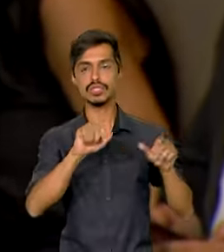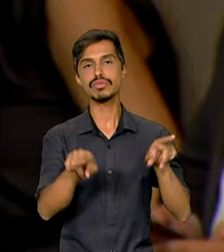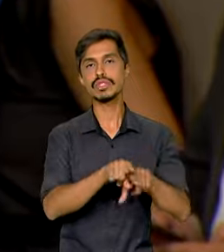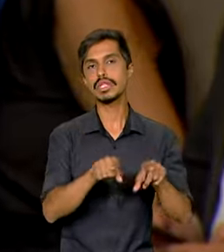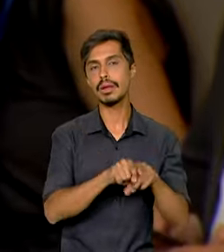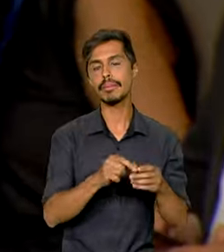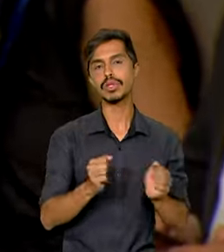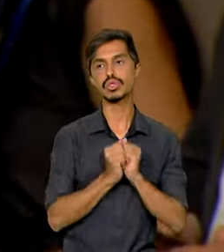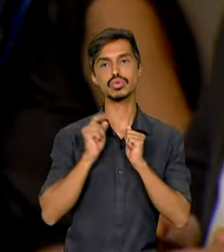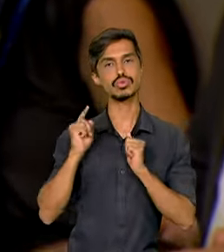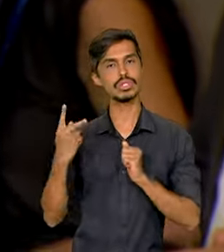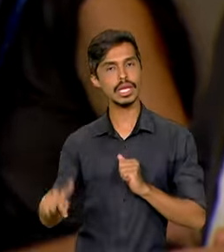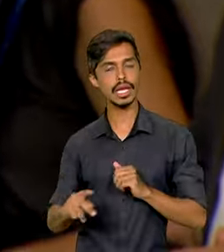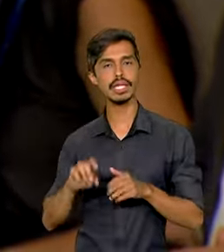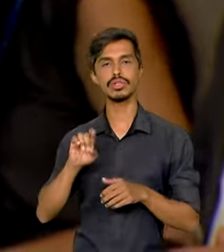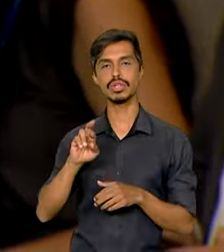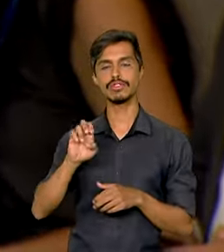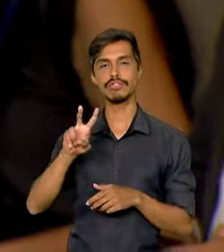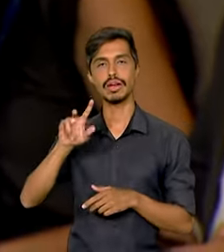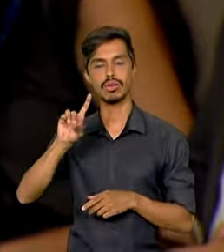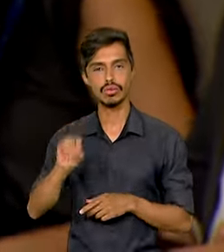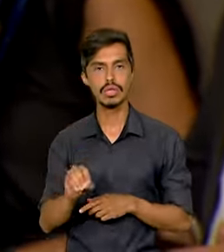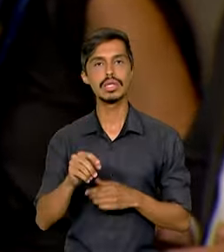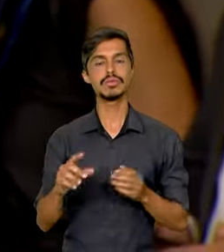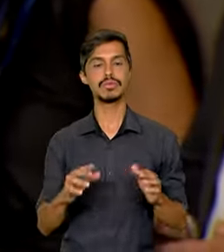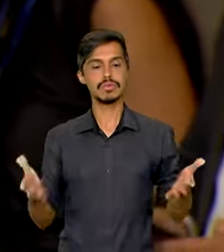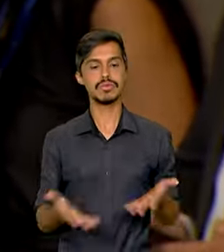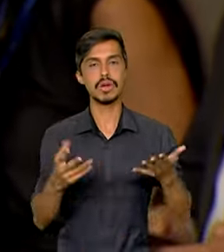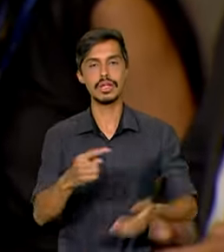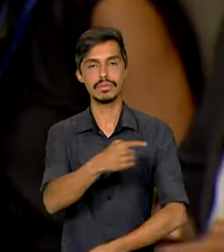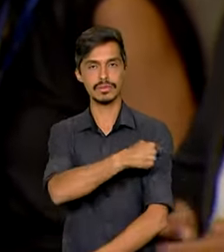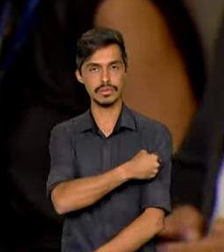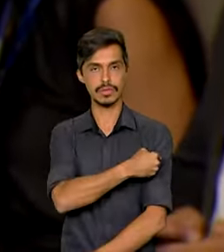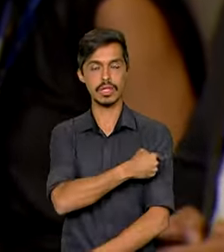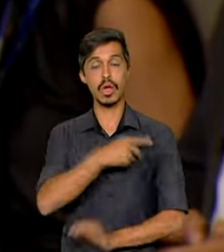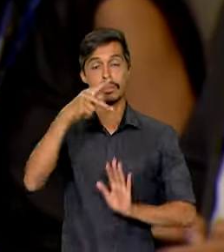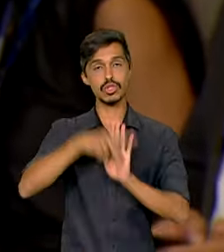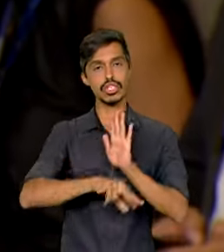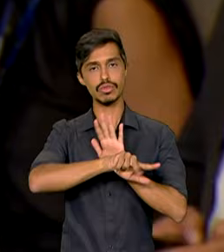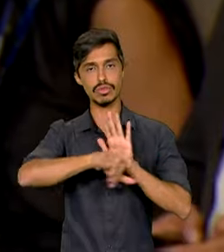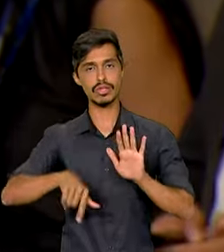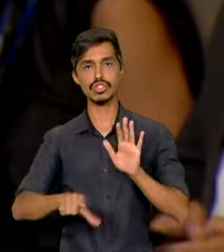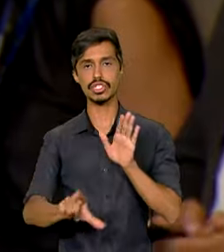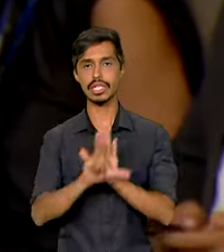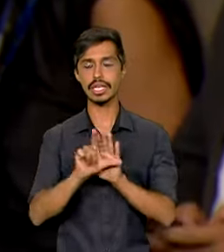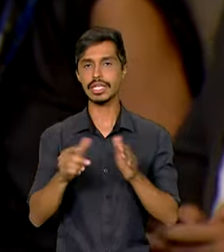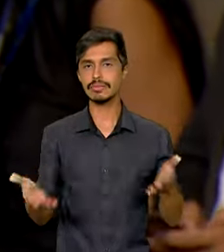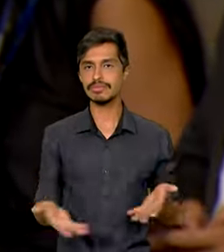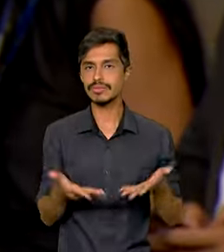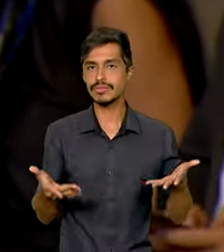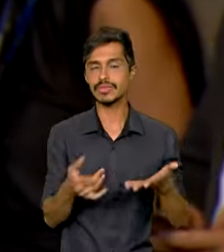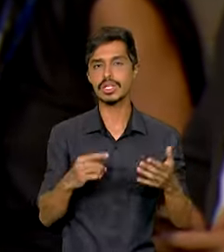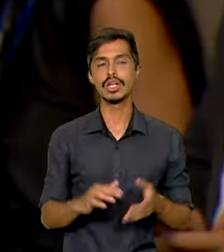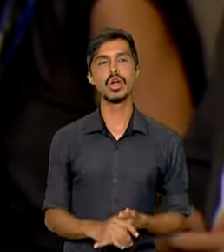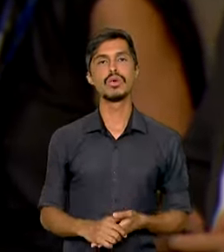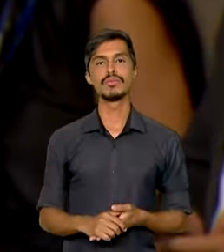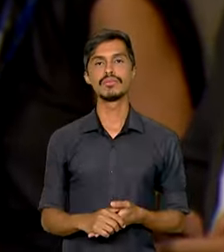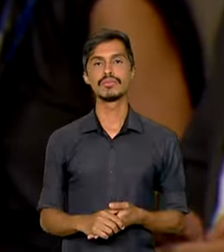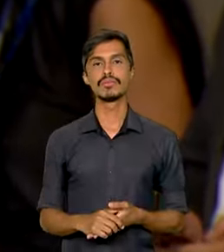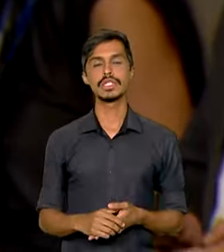Dorinaldo, como presidente da Frente pela Vacinação, de projetos de lei que justamente combatam